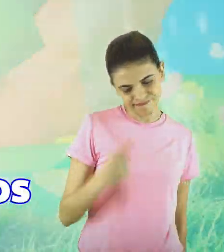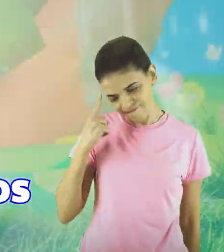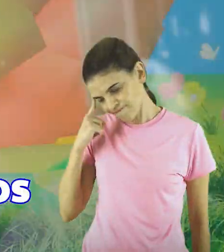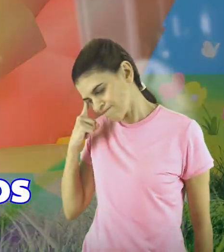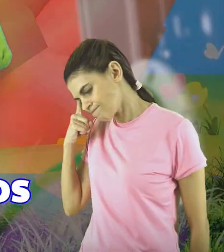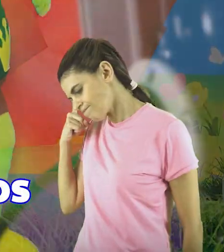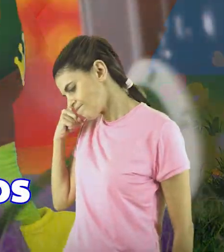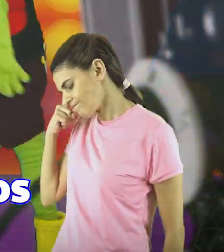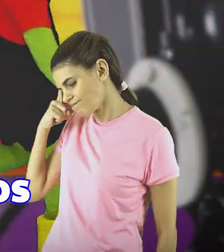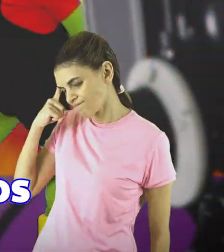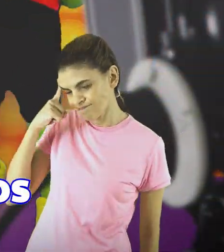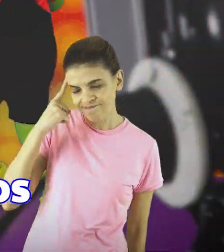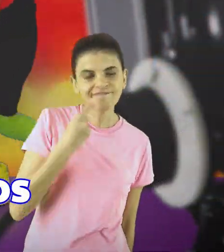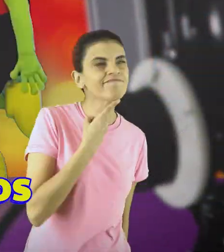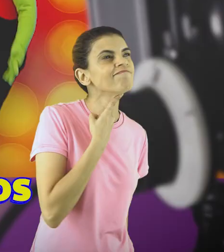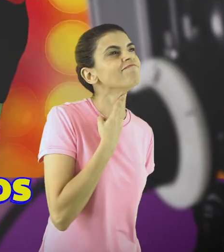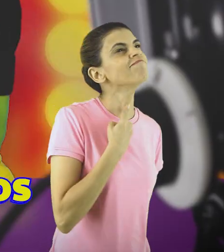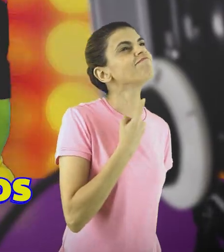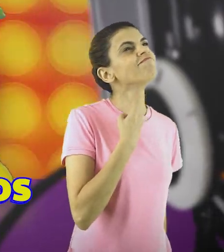Pensava em todos os meus